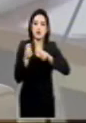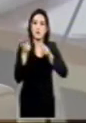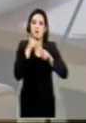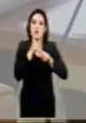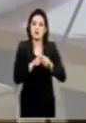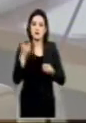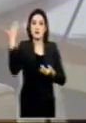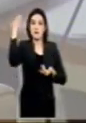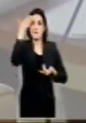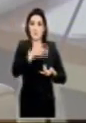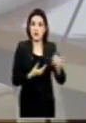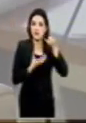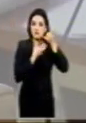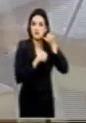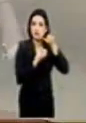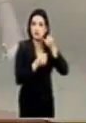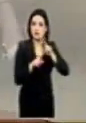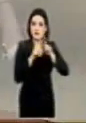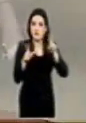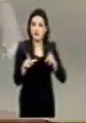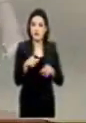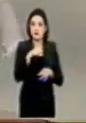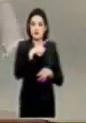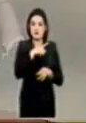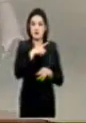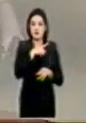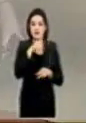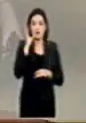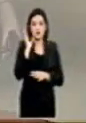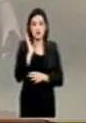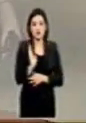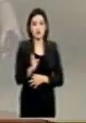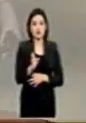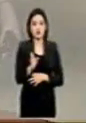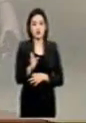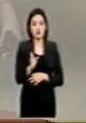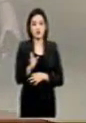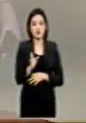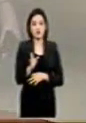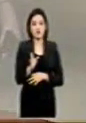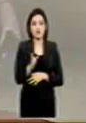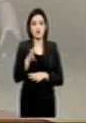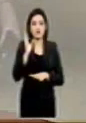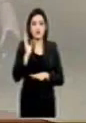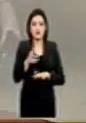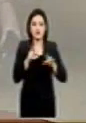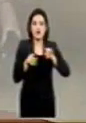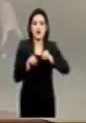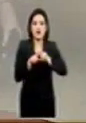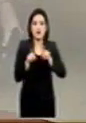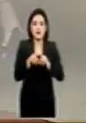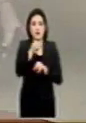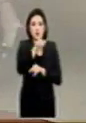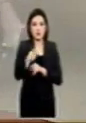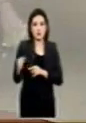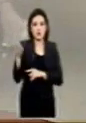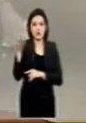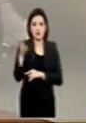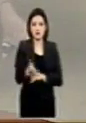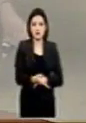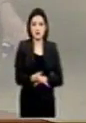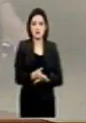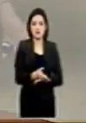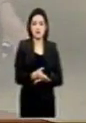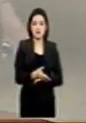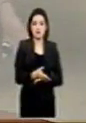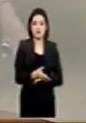prova alcança seu ciclo de produção e constitui nulidade em relação